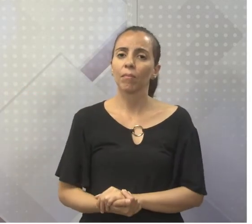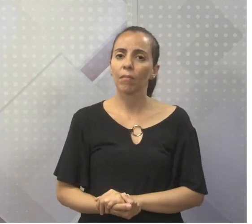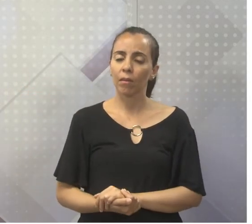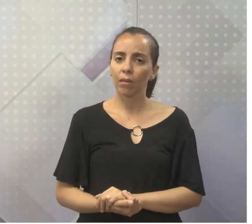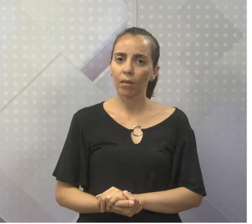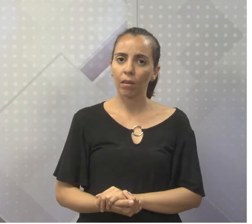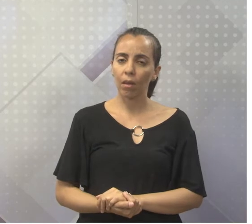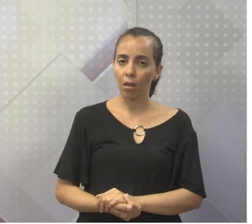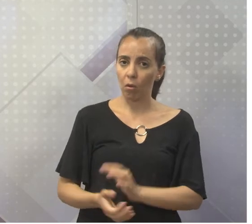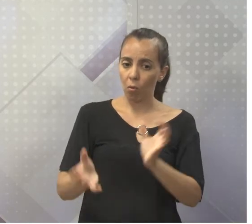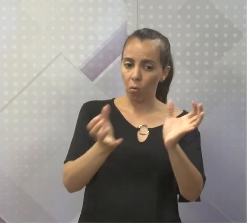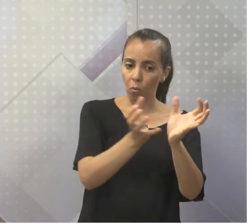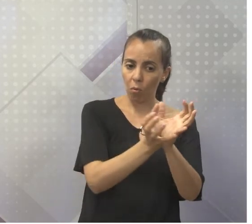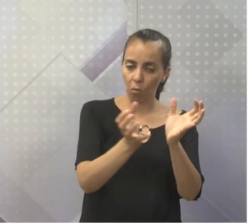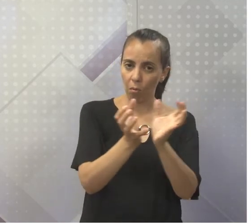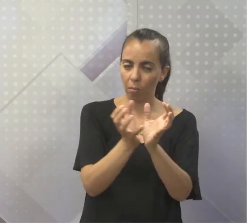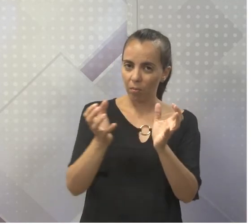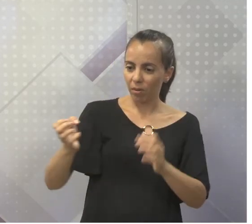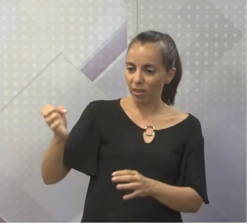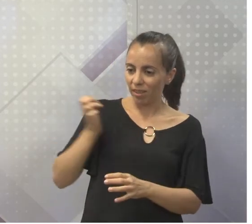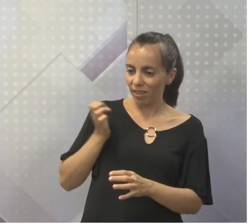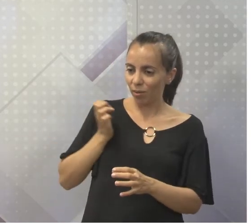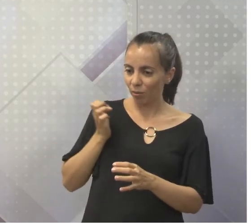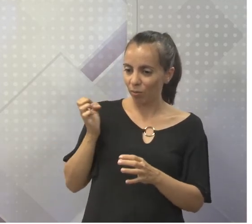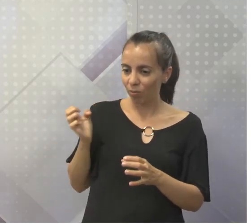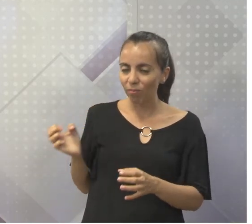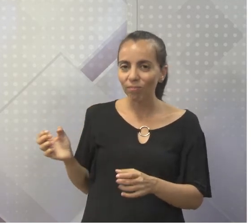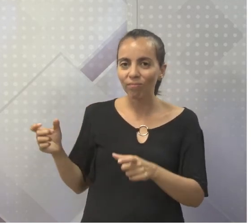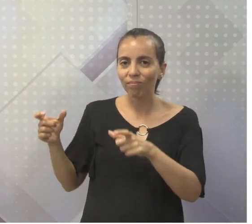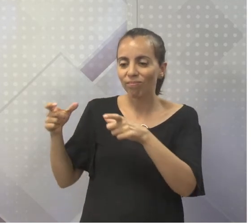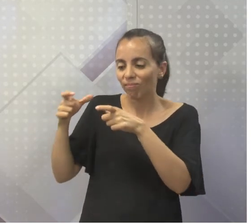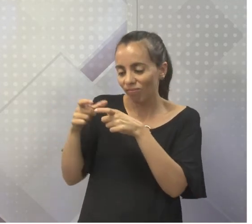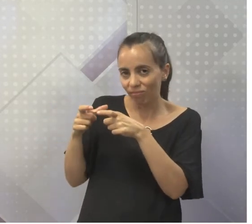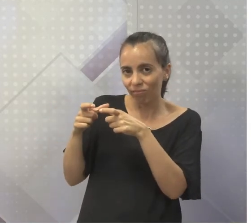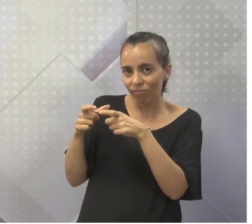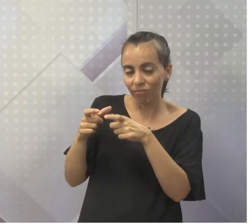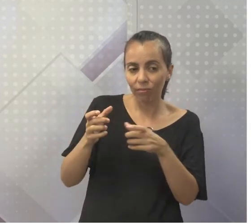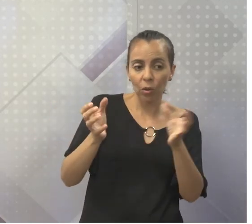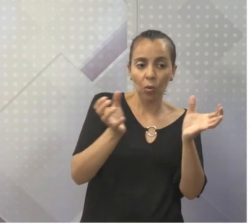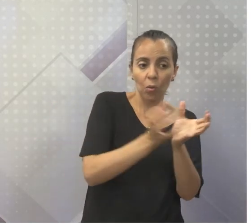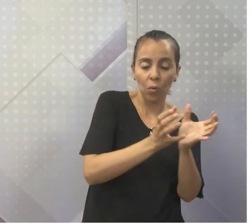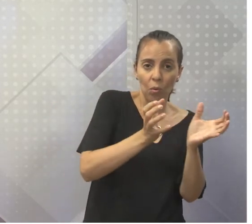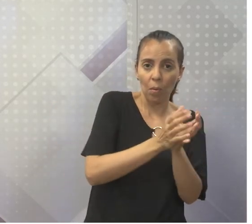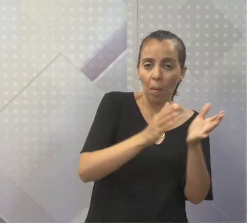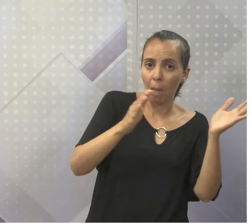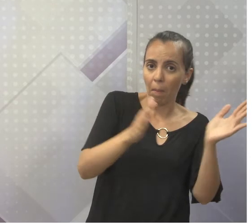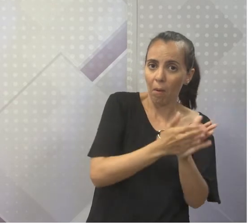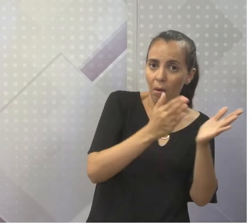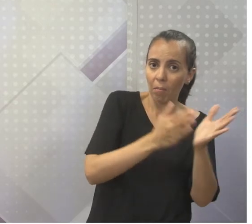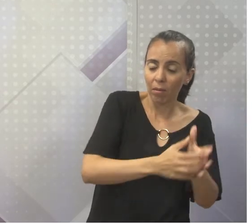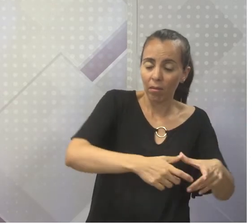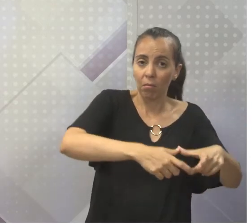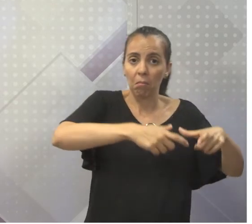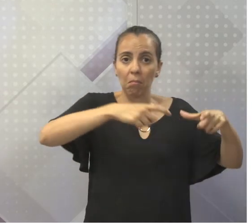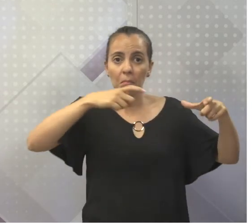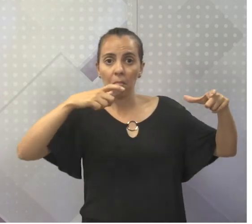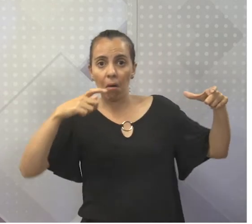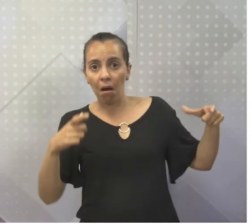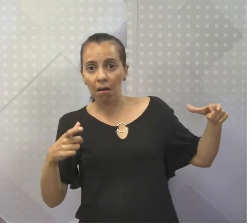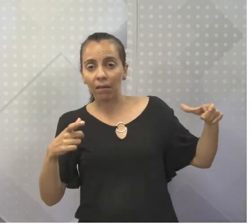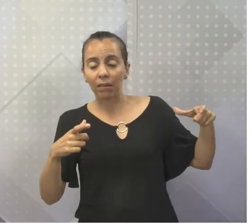poucos ricos consomem muitos muito pobre consumir pouco tem muita coisa errada aí olha aí vou já levou já levou já levou Jó